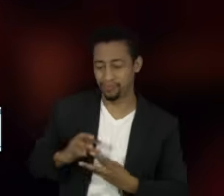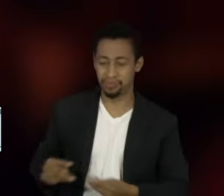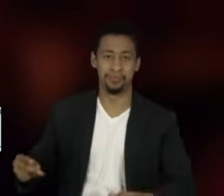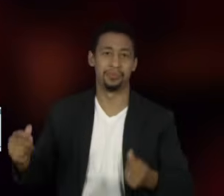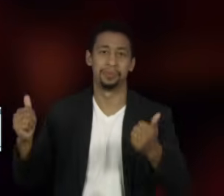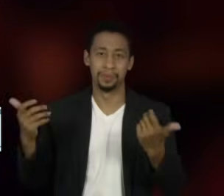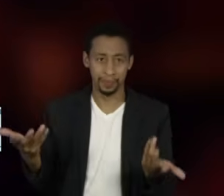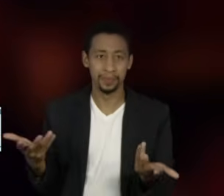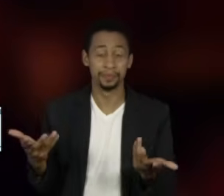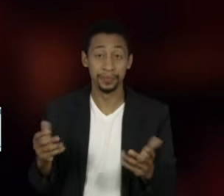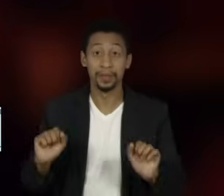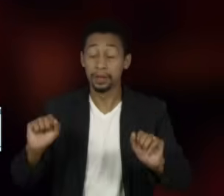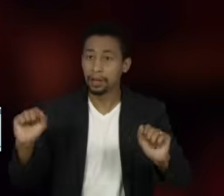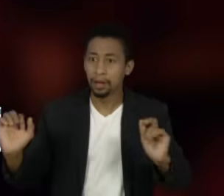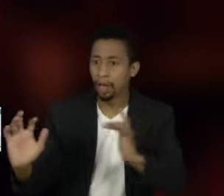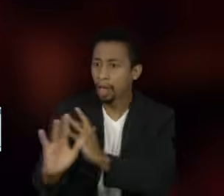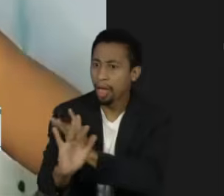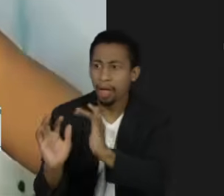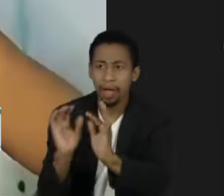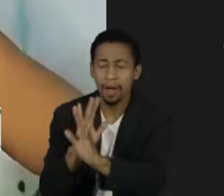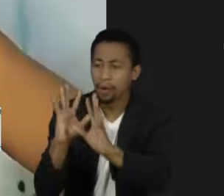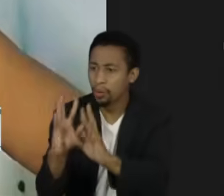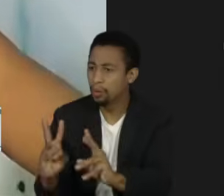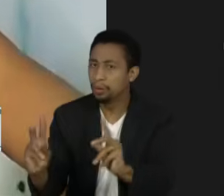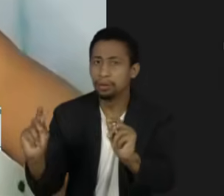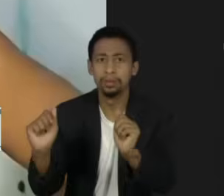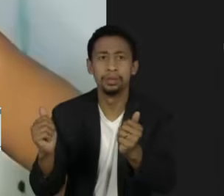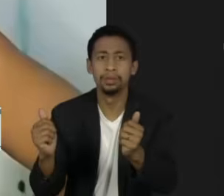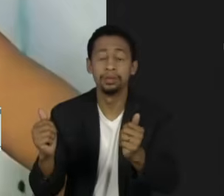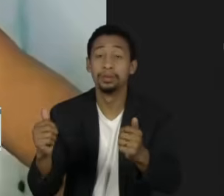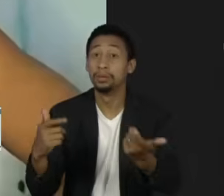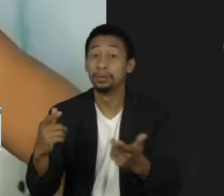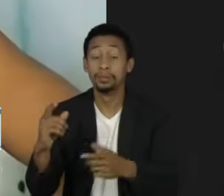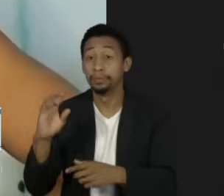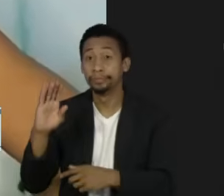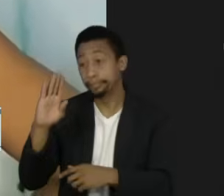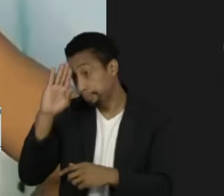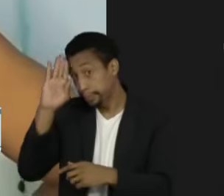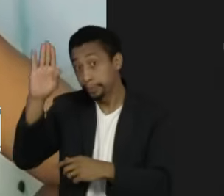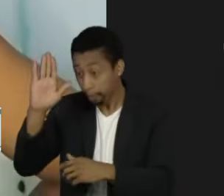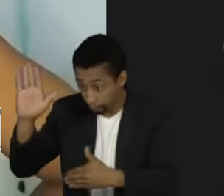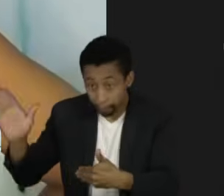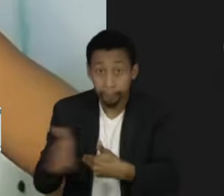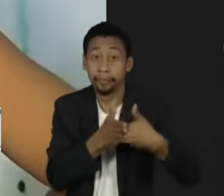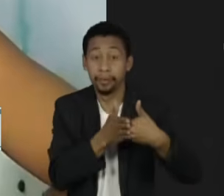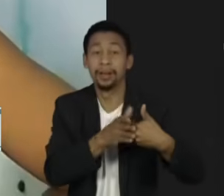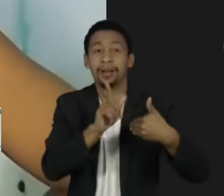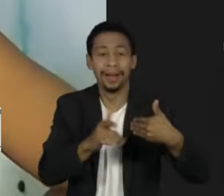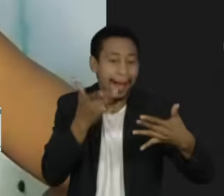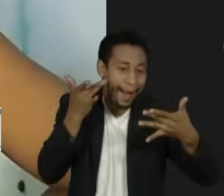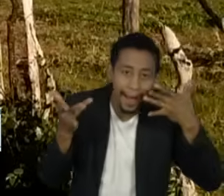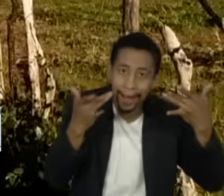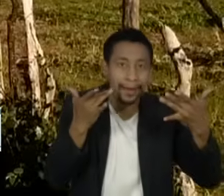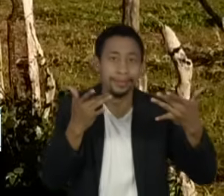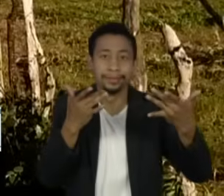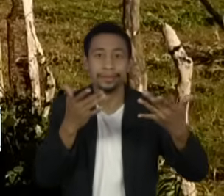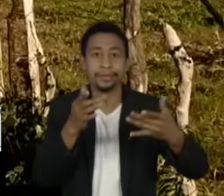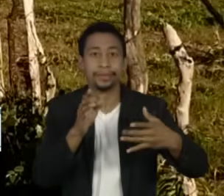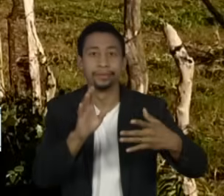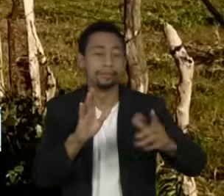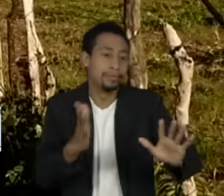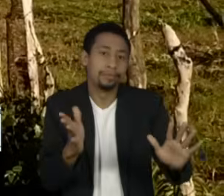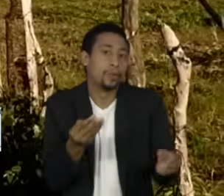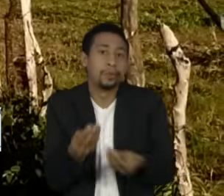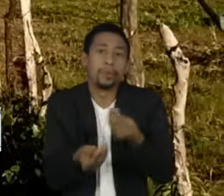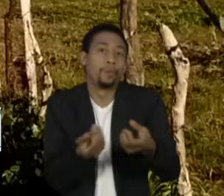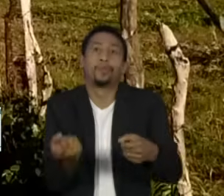aglomerações. E aí quando vem a pandemia, primeiro o setor que para e o último a voltar, né? Então fiquei sem emprego.